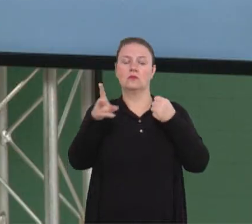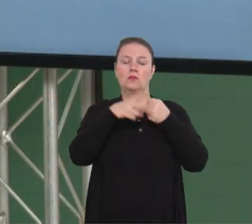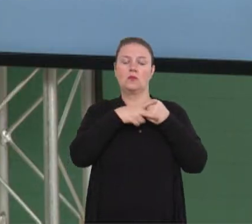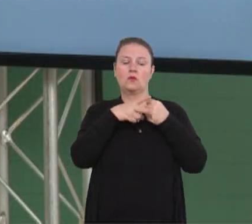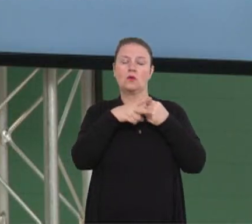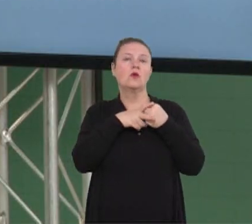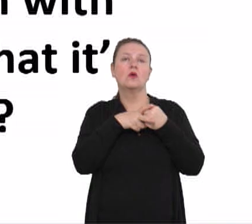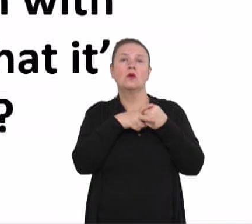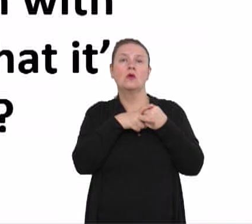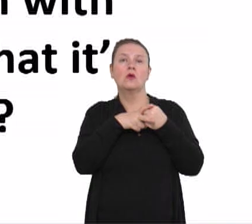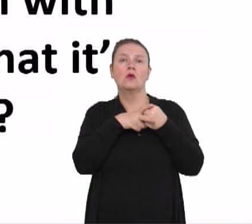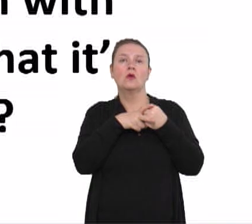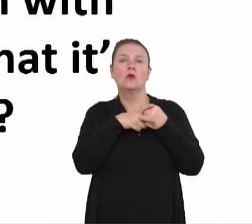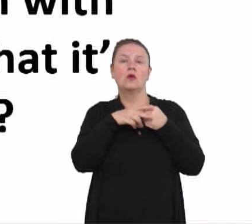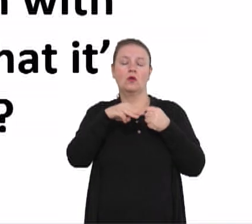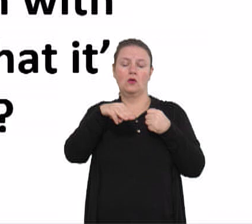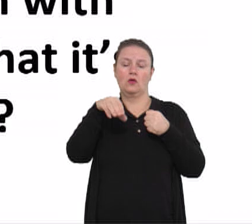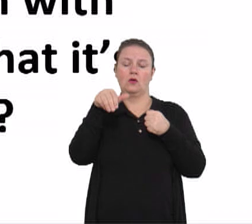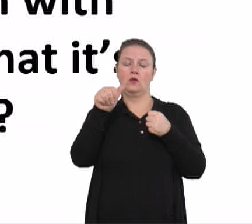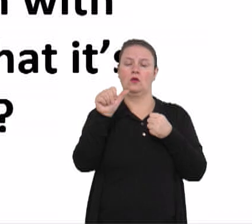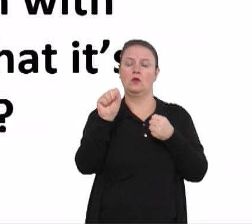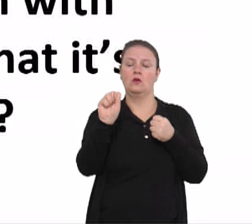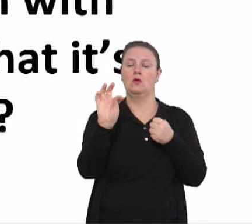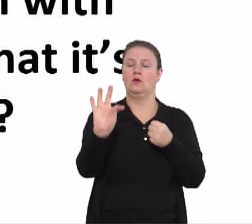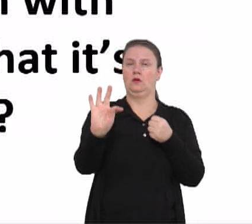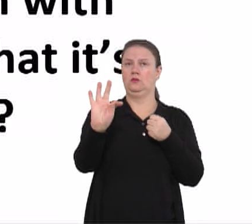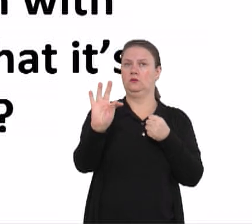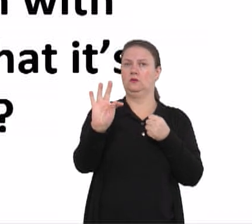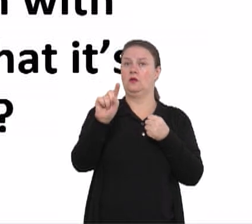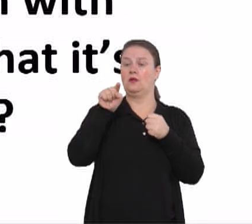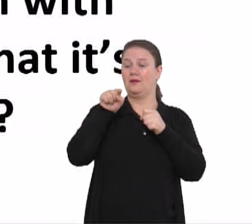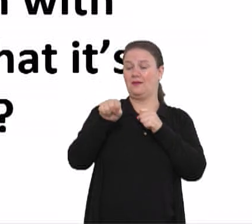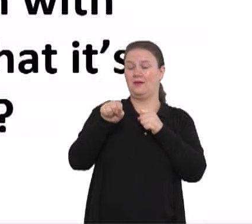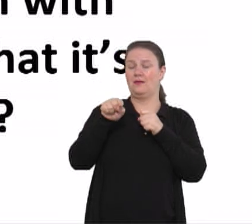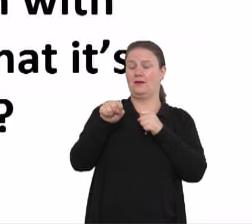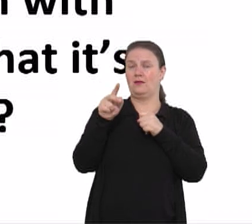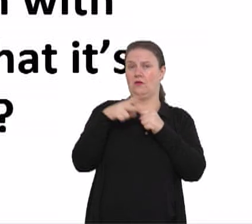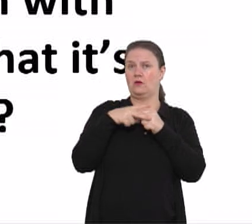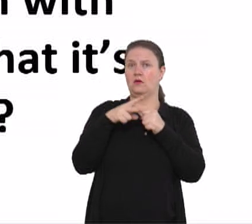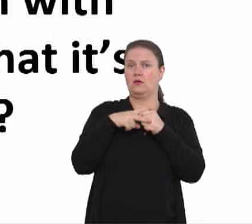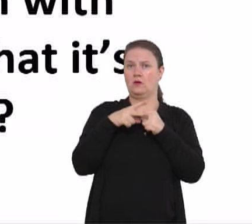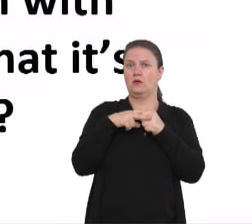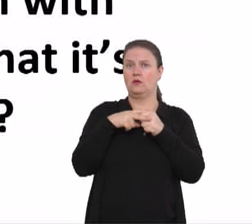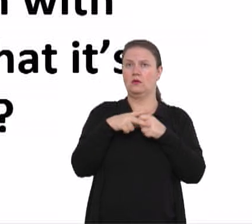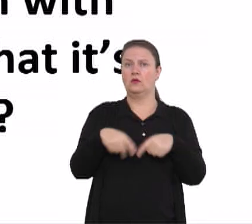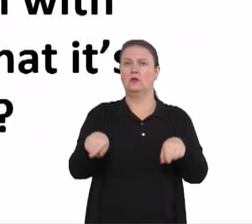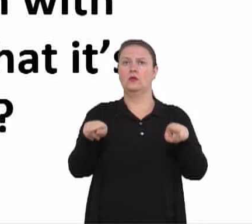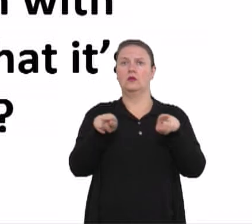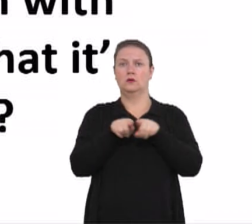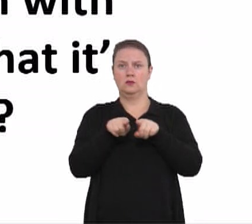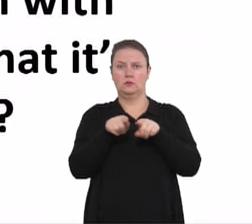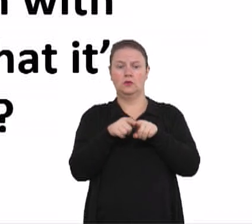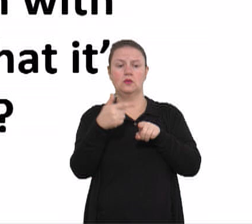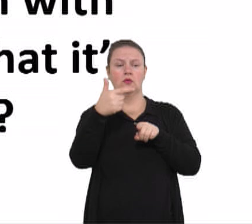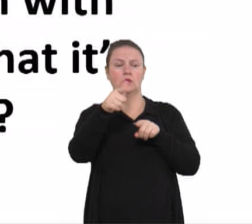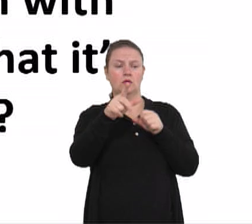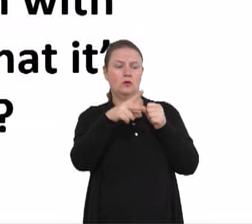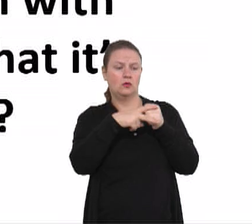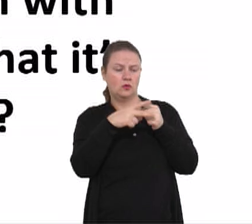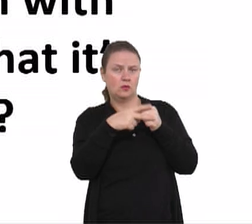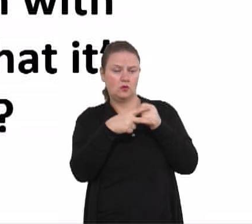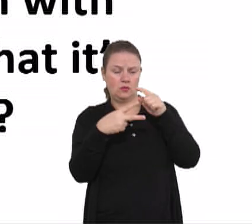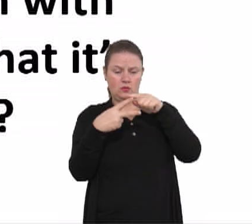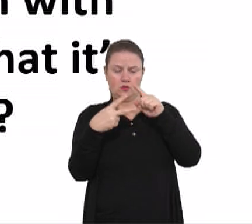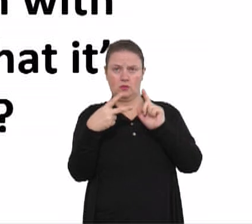verbo aqui no verbo modal must nós vamos começar a falar dele teremos também o verbo shield nos vamos conversar sobre